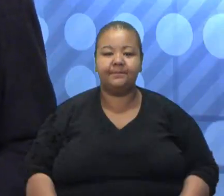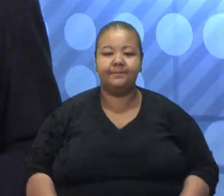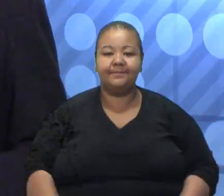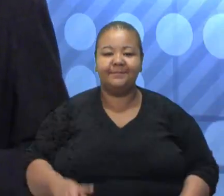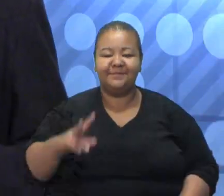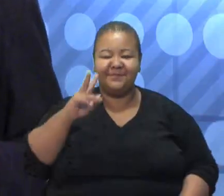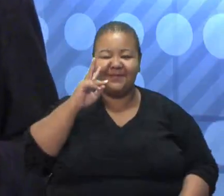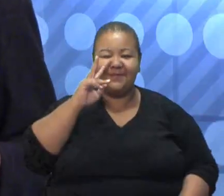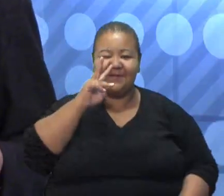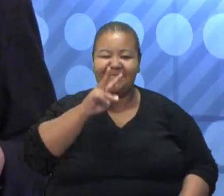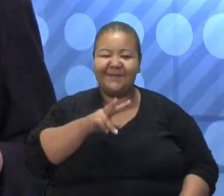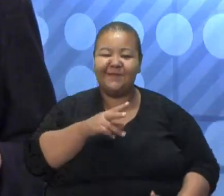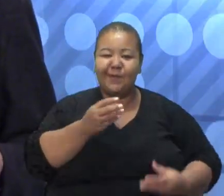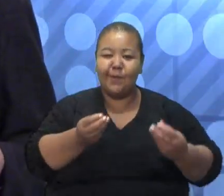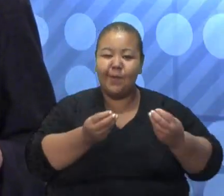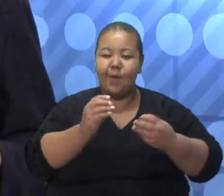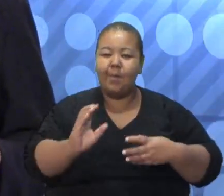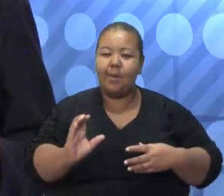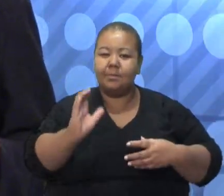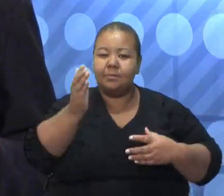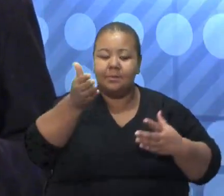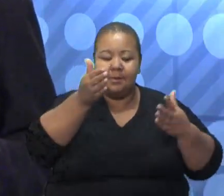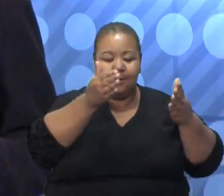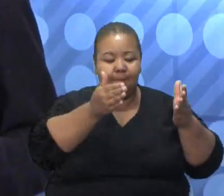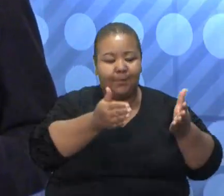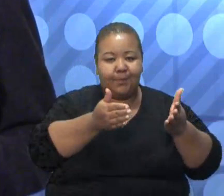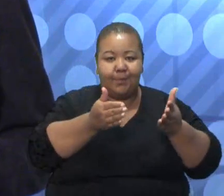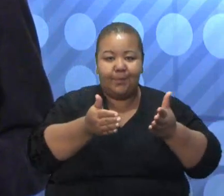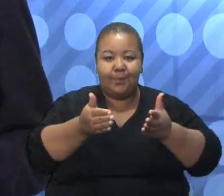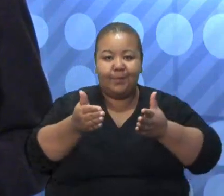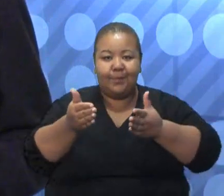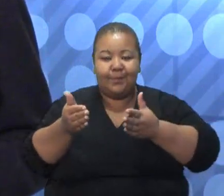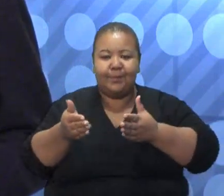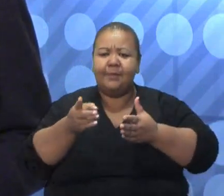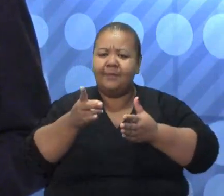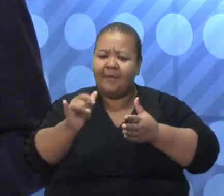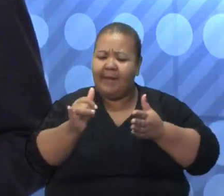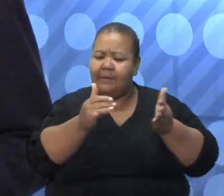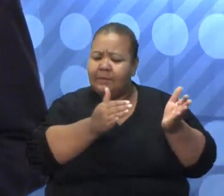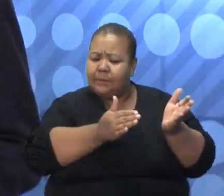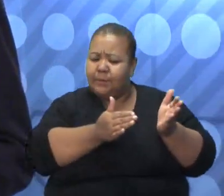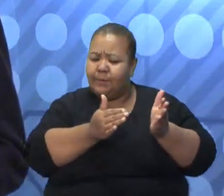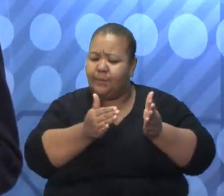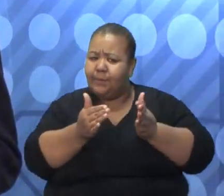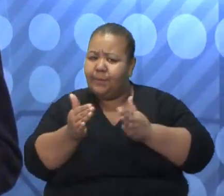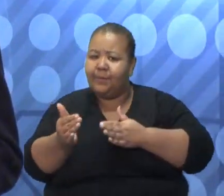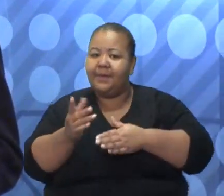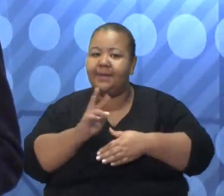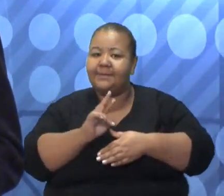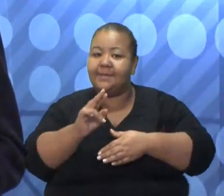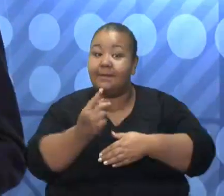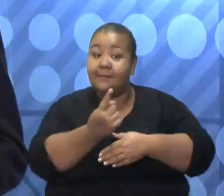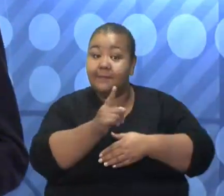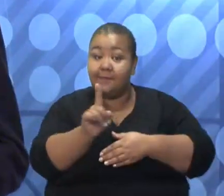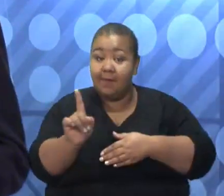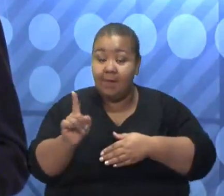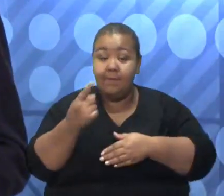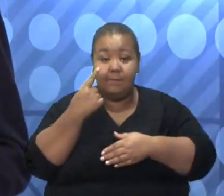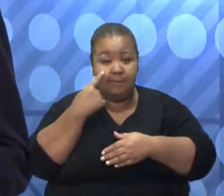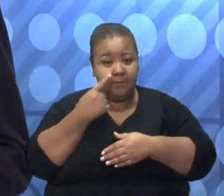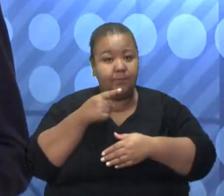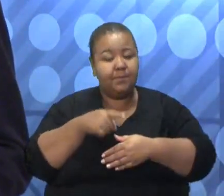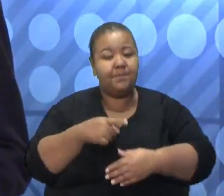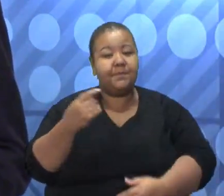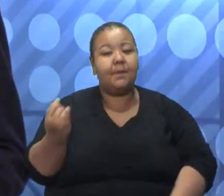Está vendo como o layout vai acontecendo e o fluxo de materiais vai seguindo dentro de um processo encadeado para dar um resultado final? É